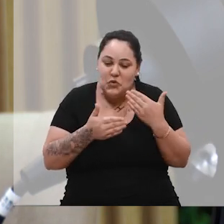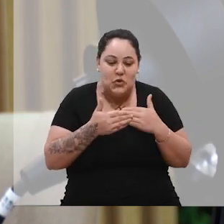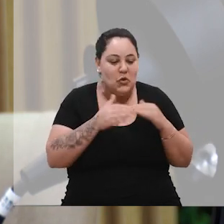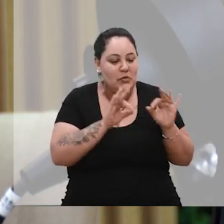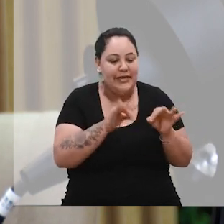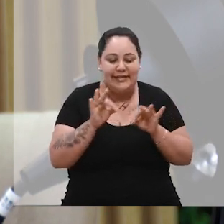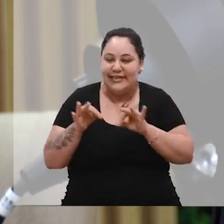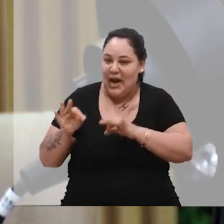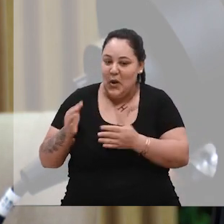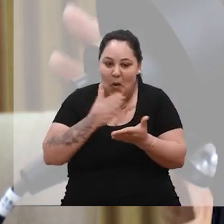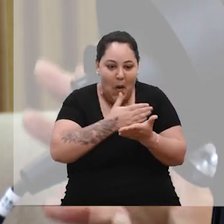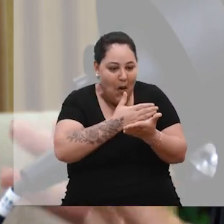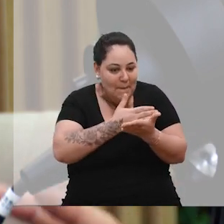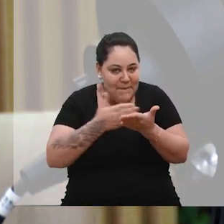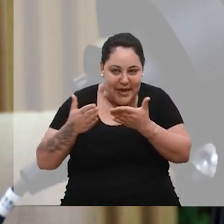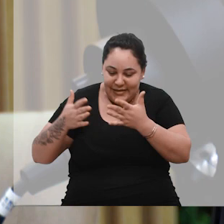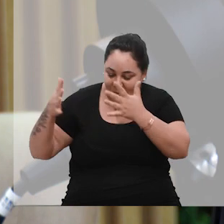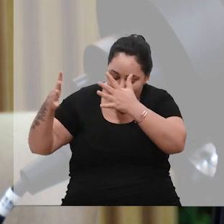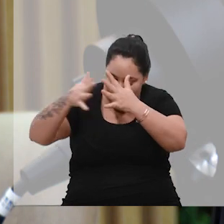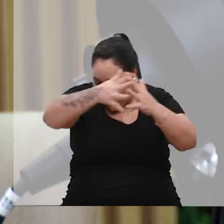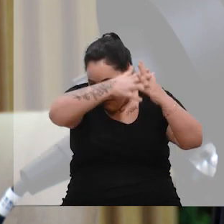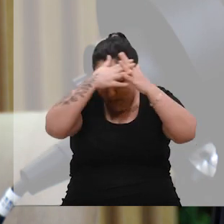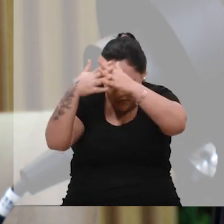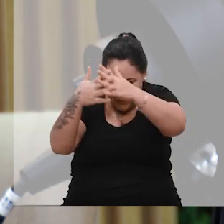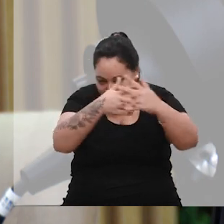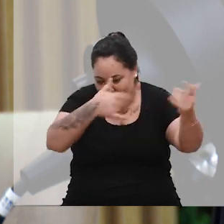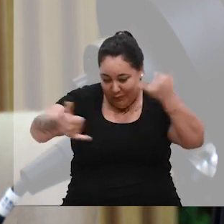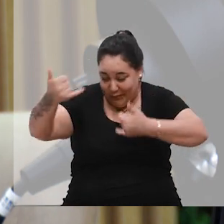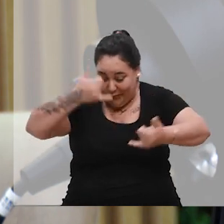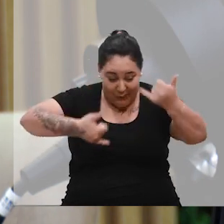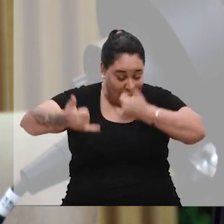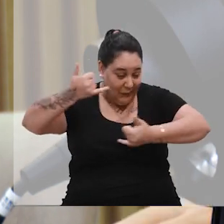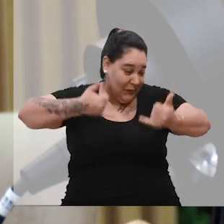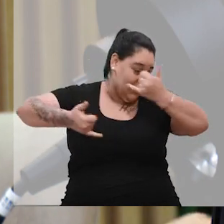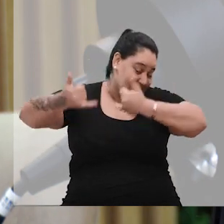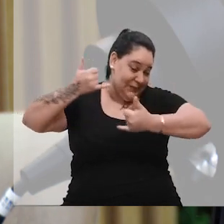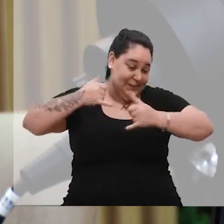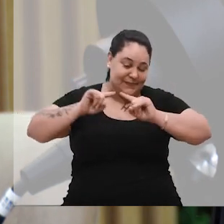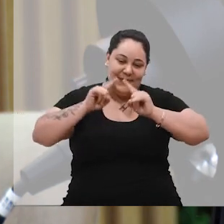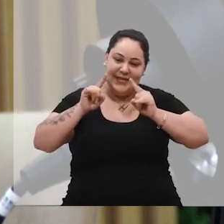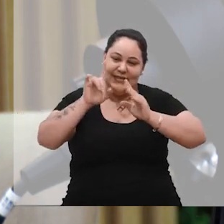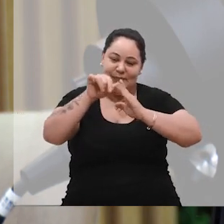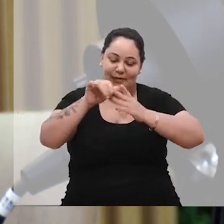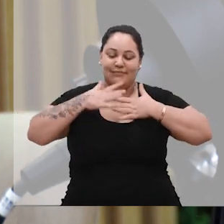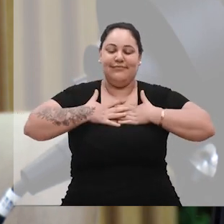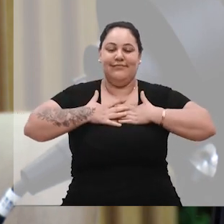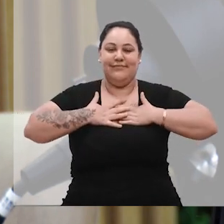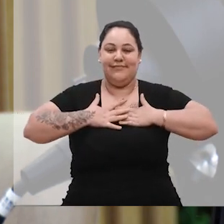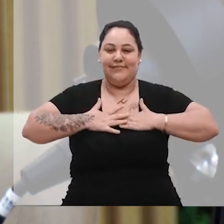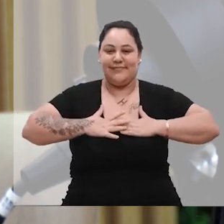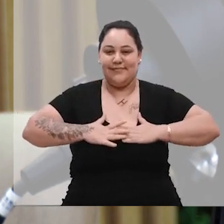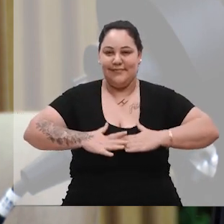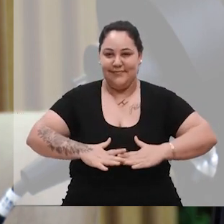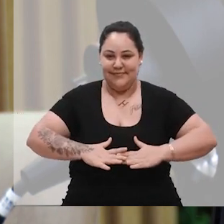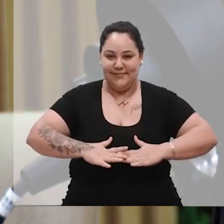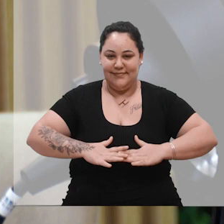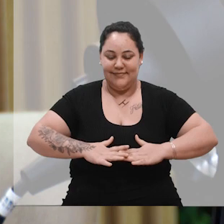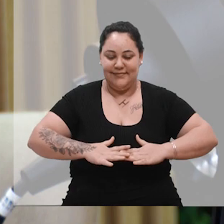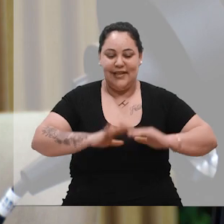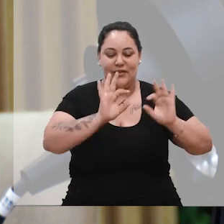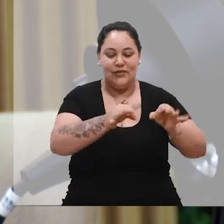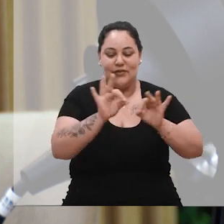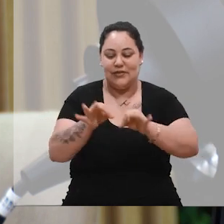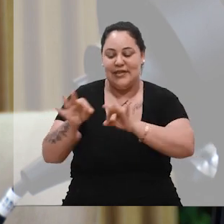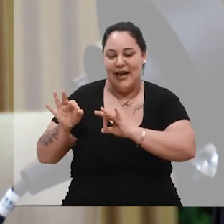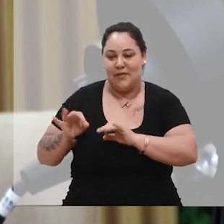certo. No início é um tsunami, como eu costumo dizer, mas depois tudo entra nos eixos e começa a dar certo.